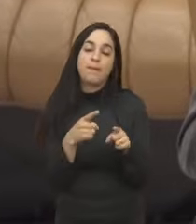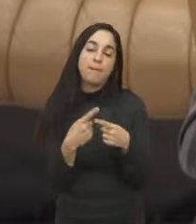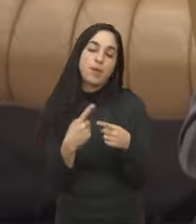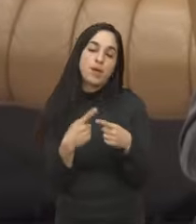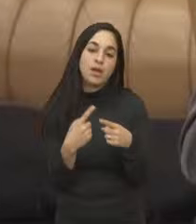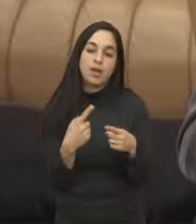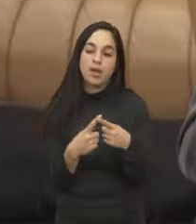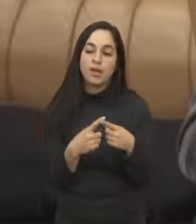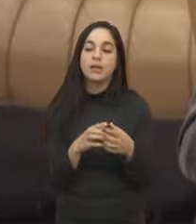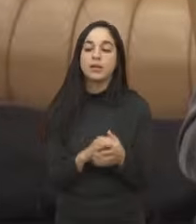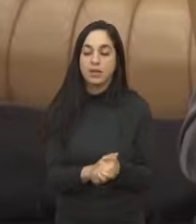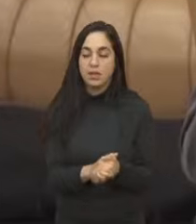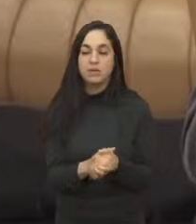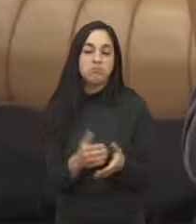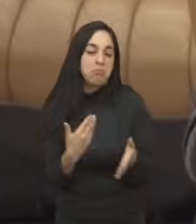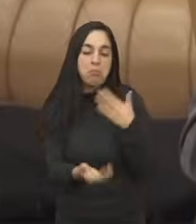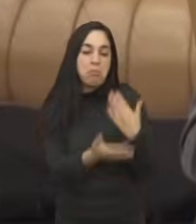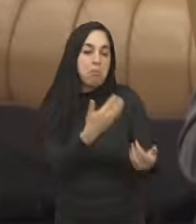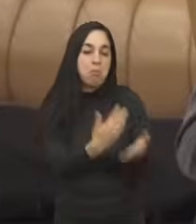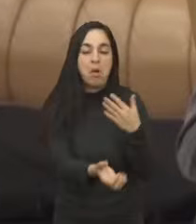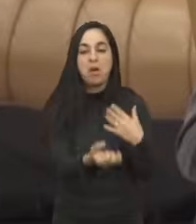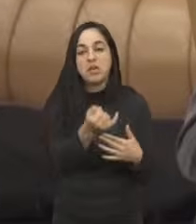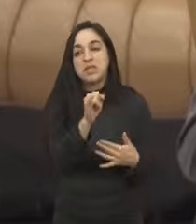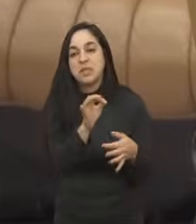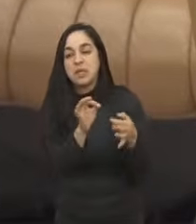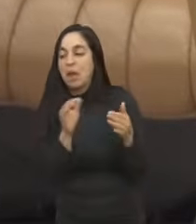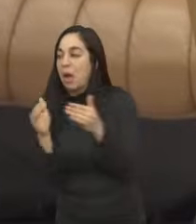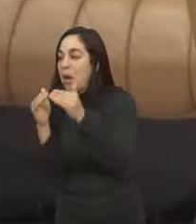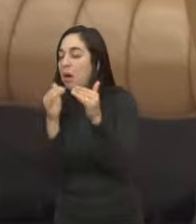vem da oposição ou da situação, o que importa é fazer bem para o jacareense.